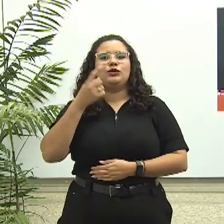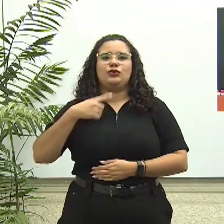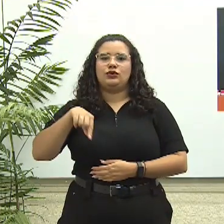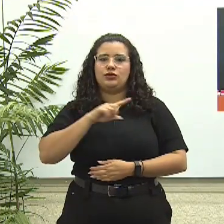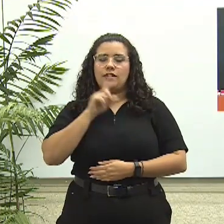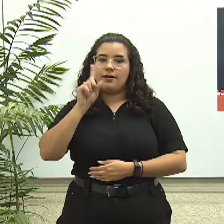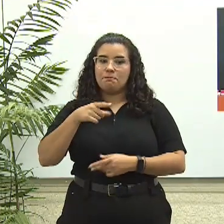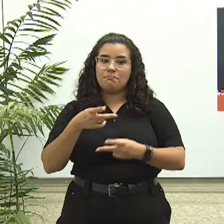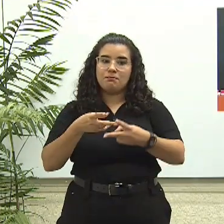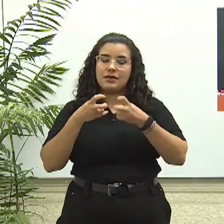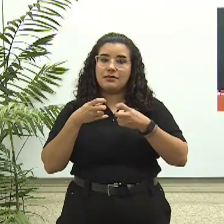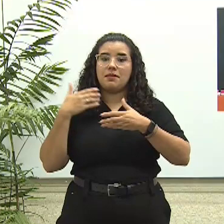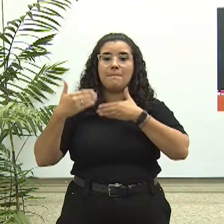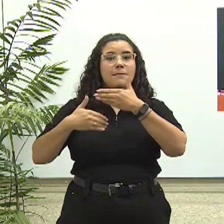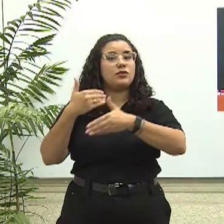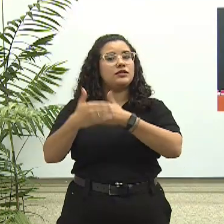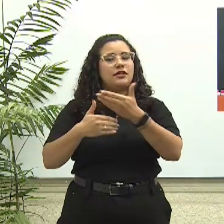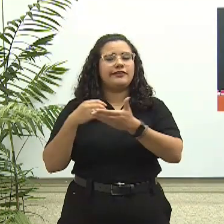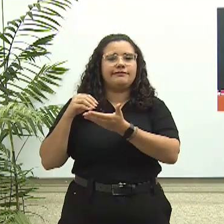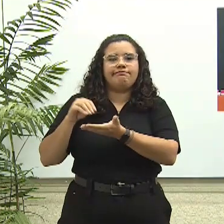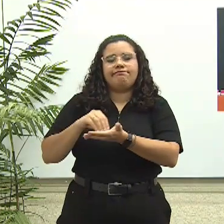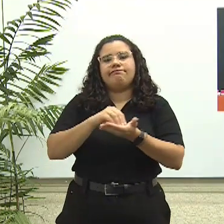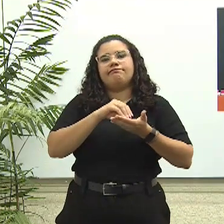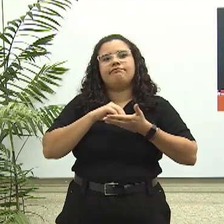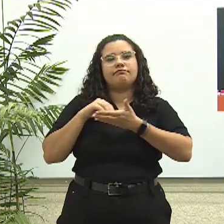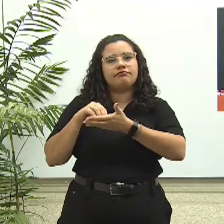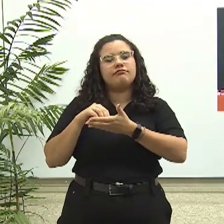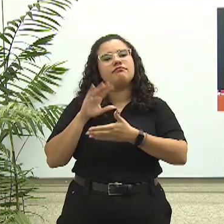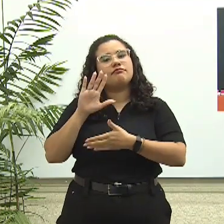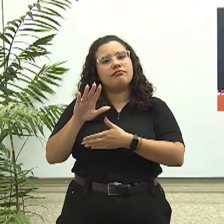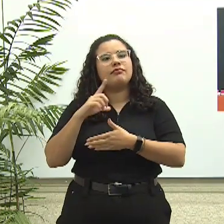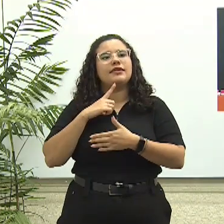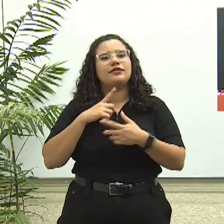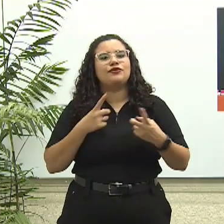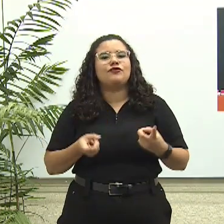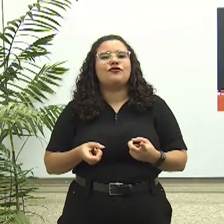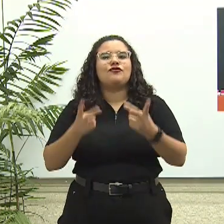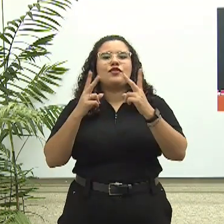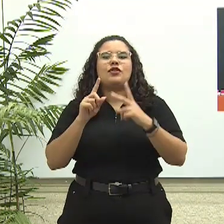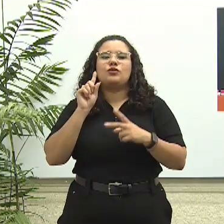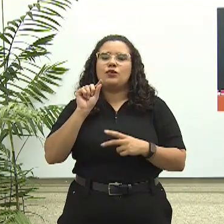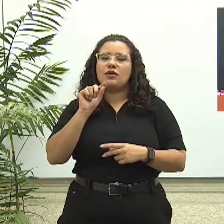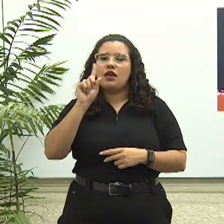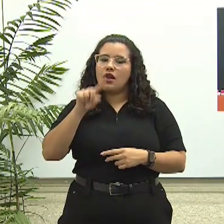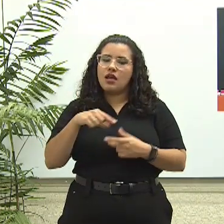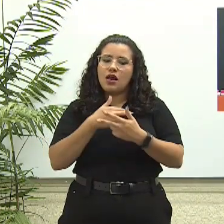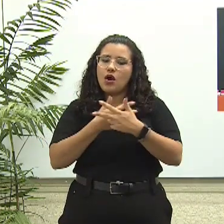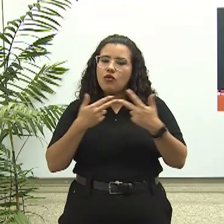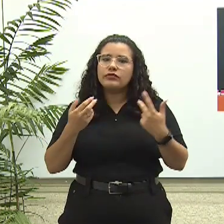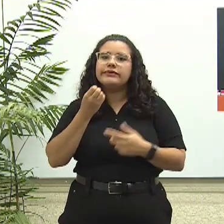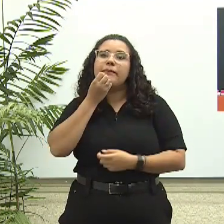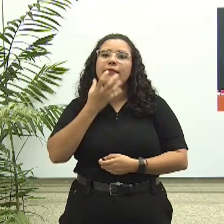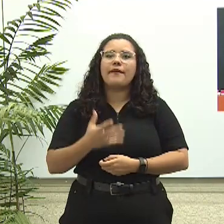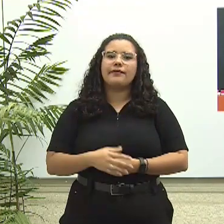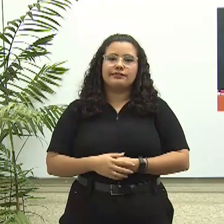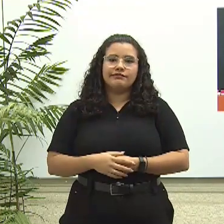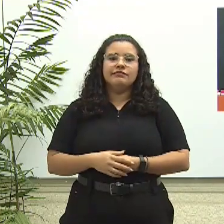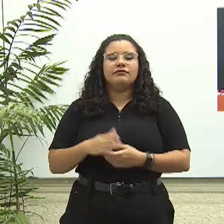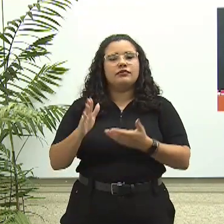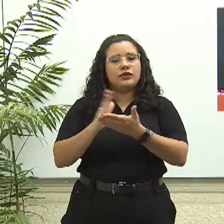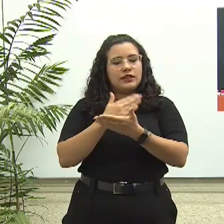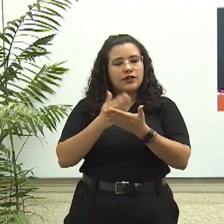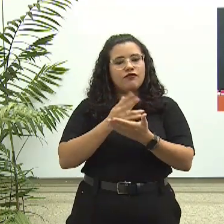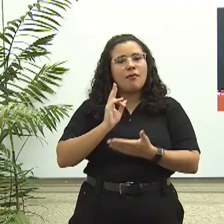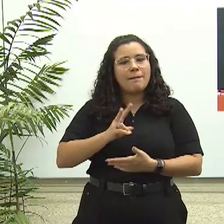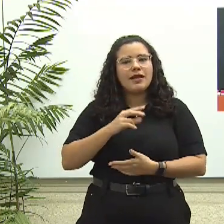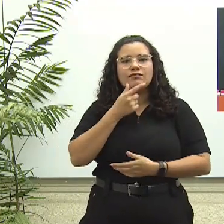perceber termos que é um processo de precarização que é vendido como algo benevolente no próprio livro que o